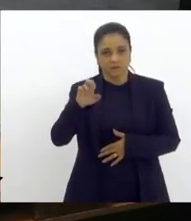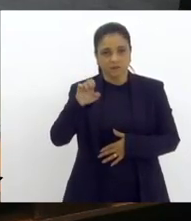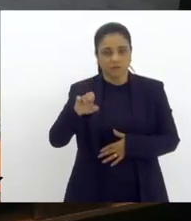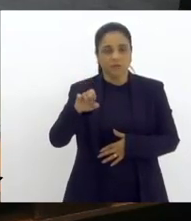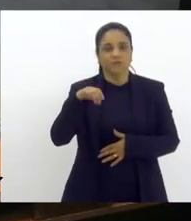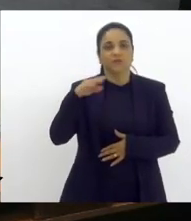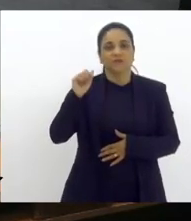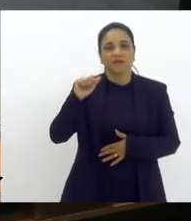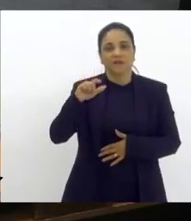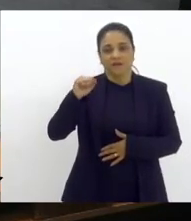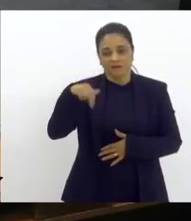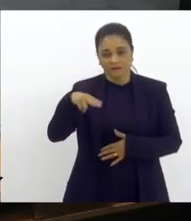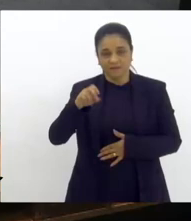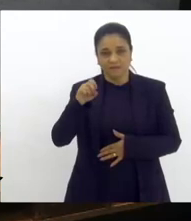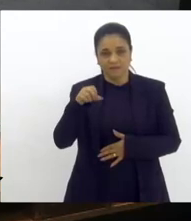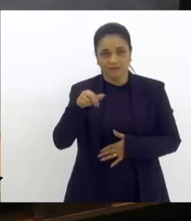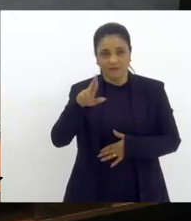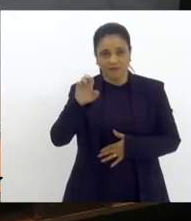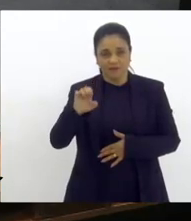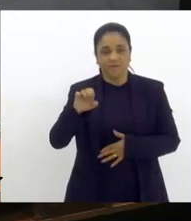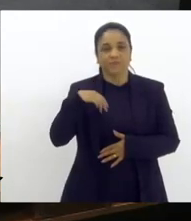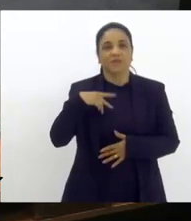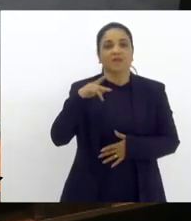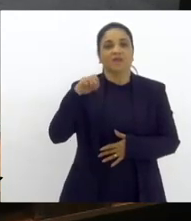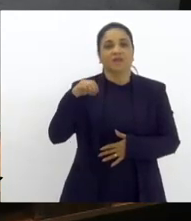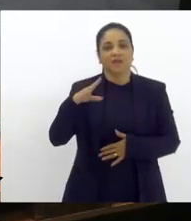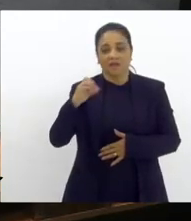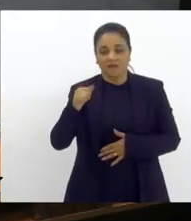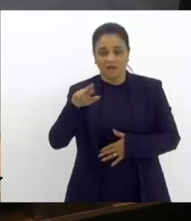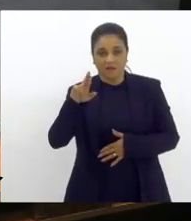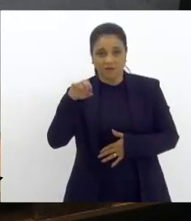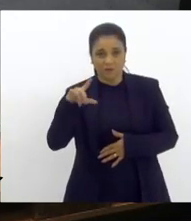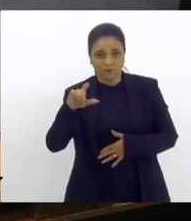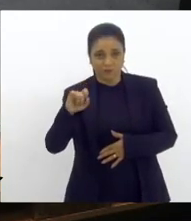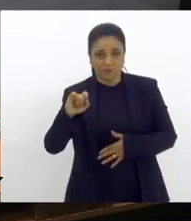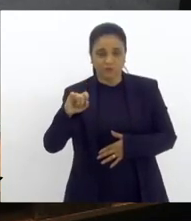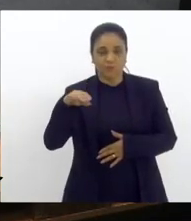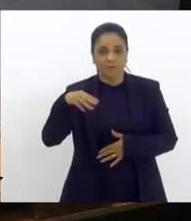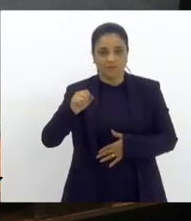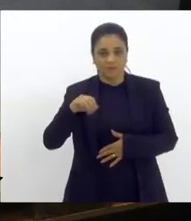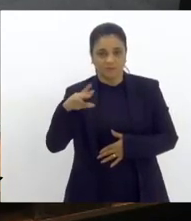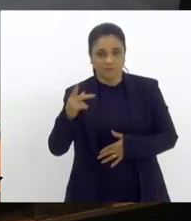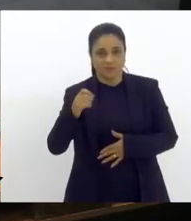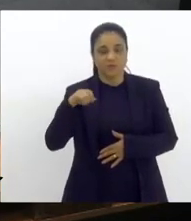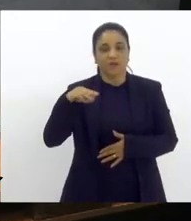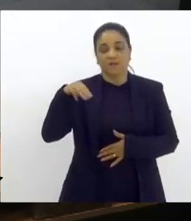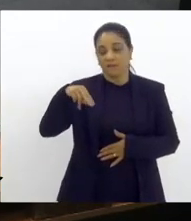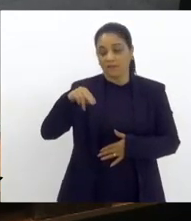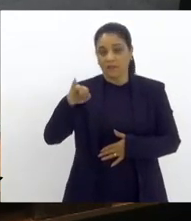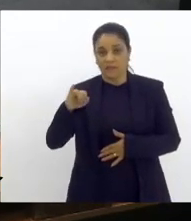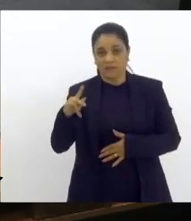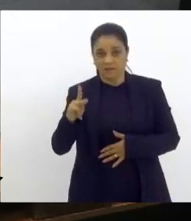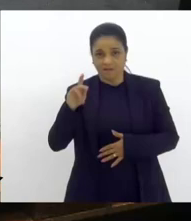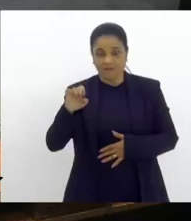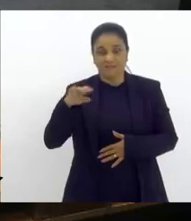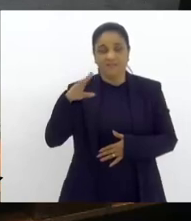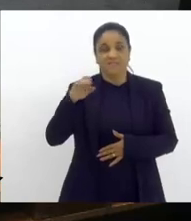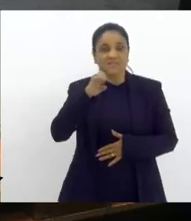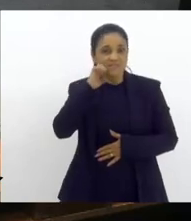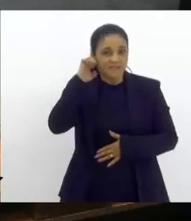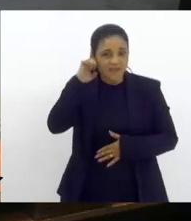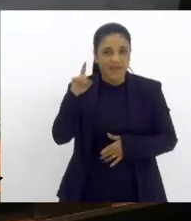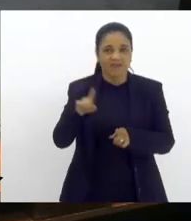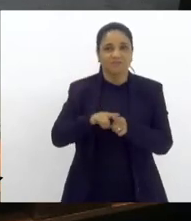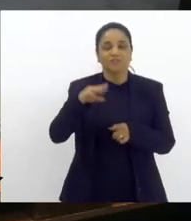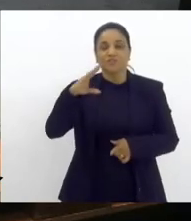Siciliano deputado Carlos news do BNH deputado Carlos Macedo deputado Carlos Mickey deputado Célio Jordão Deputado